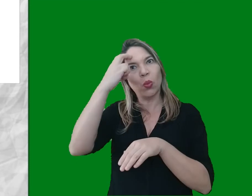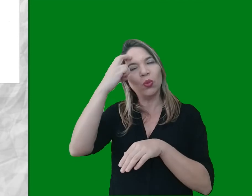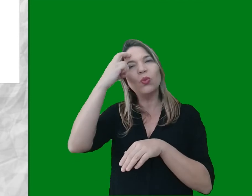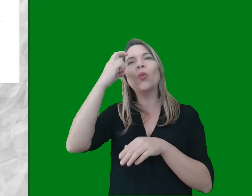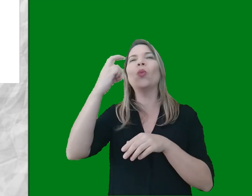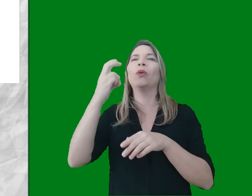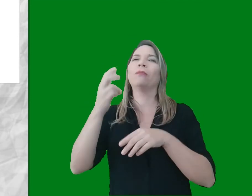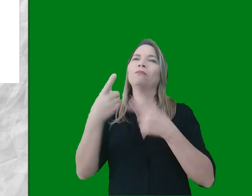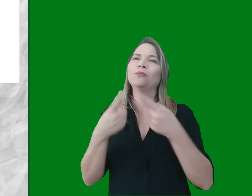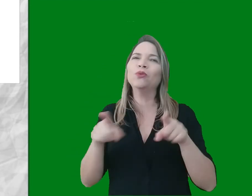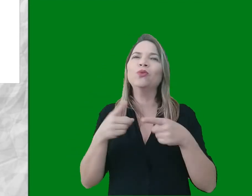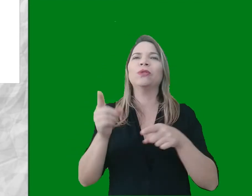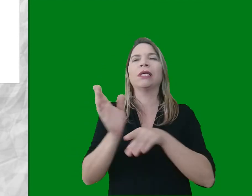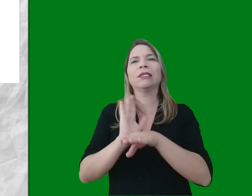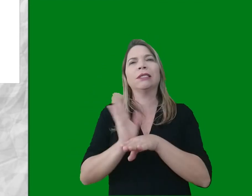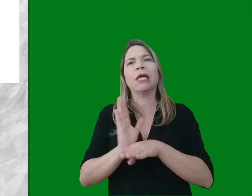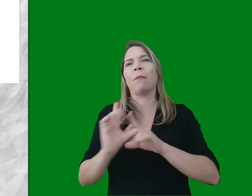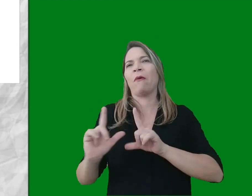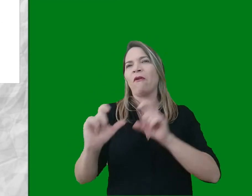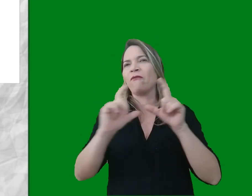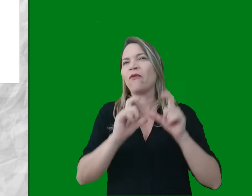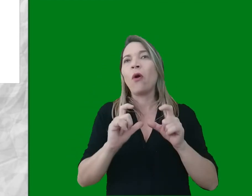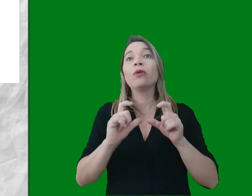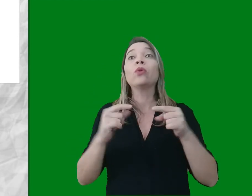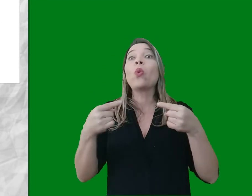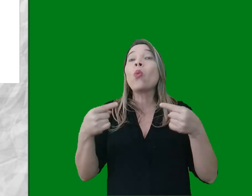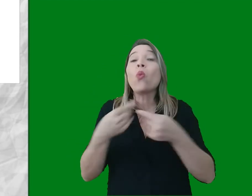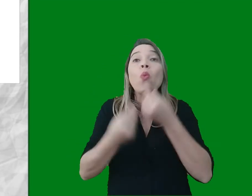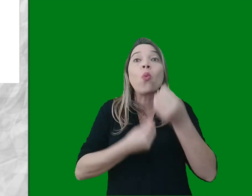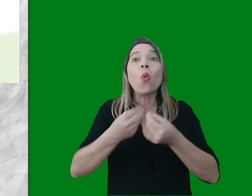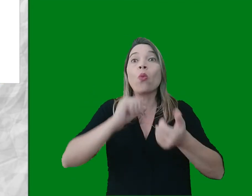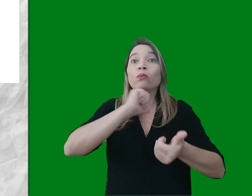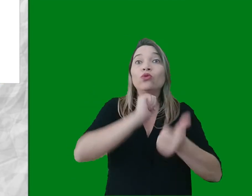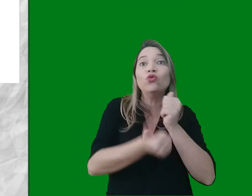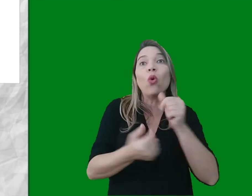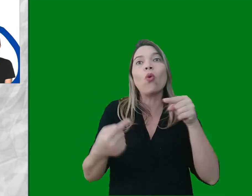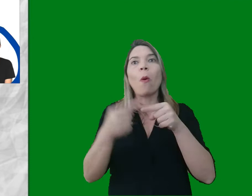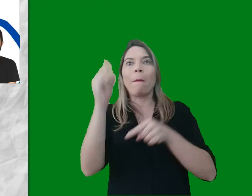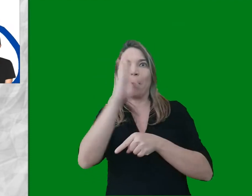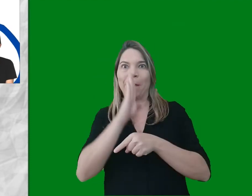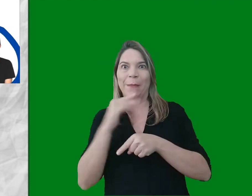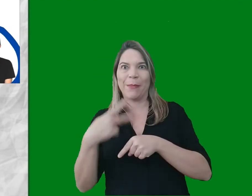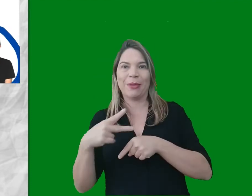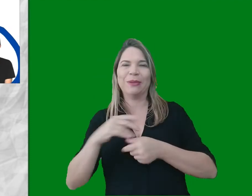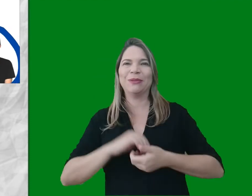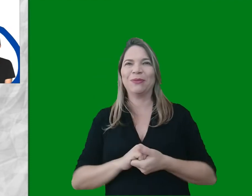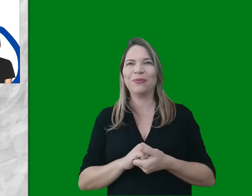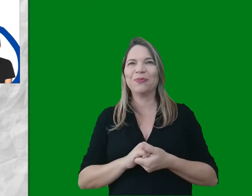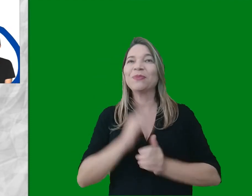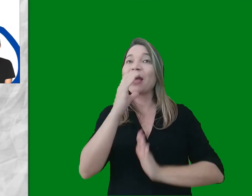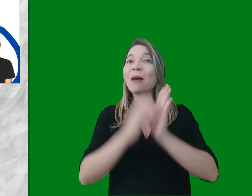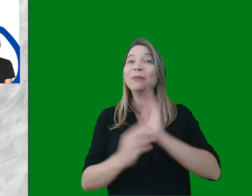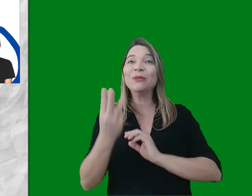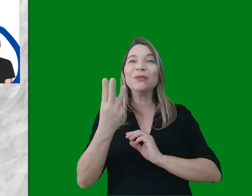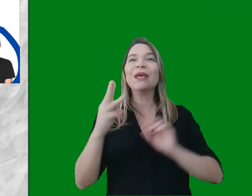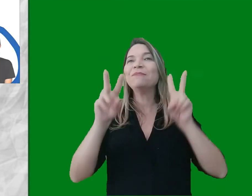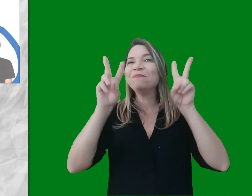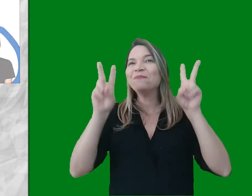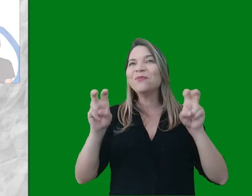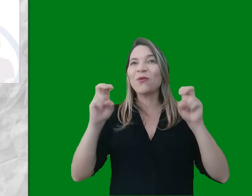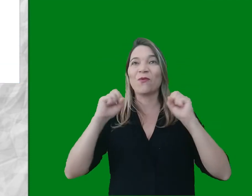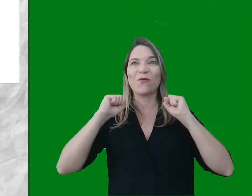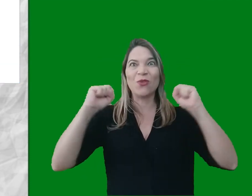música, cinema, fotografia, para compreendermos a relação do jogo com o nosso país. No terceiro capítulo, Futebol e Torcer, os